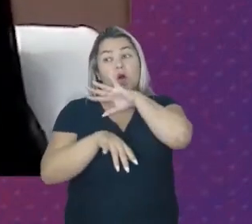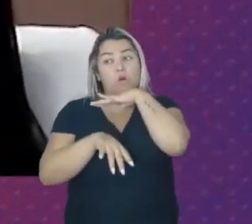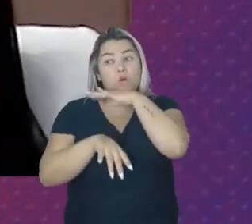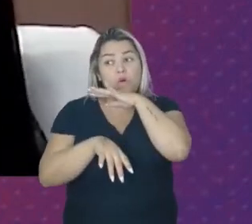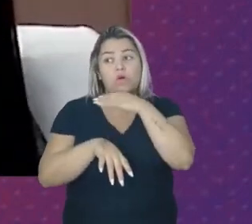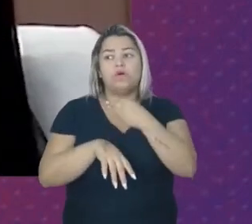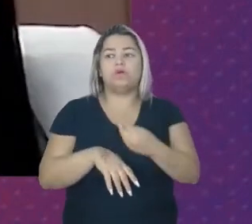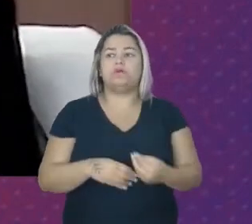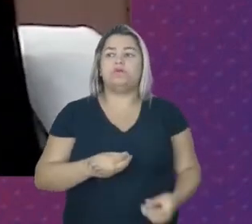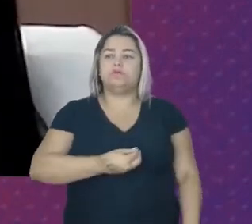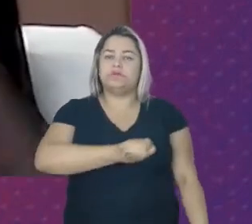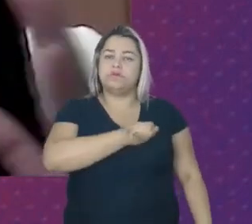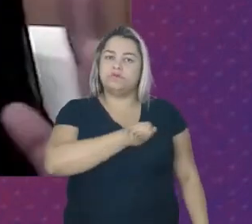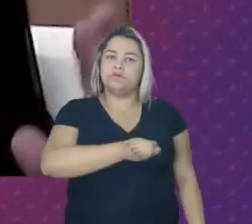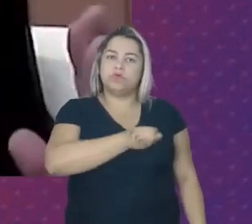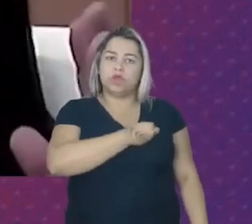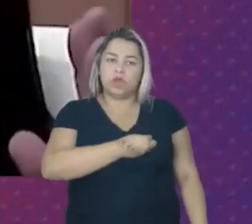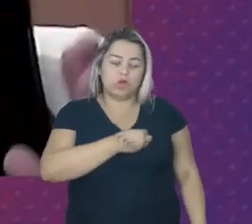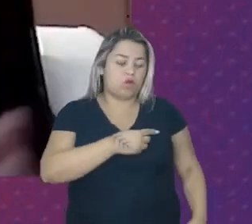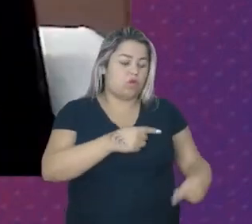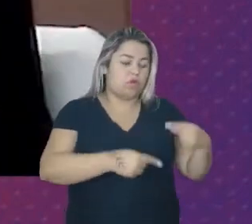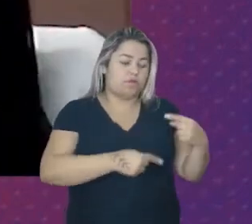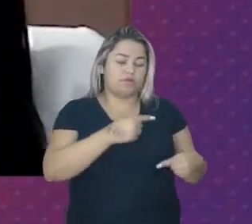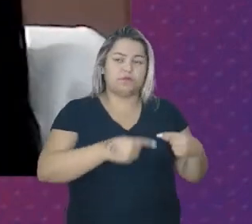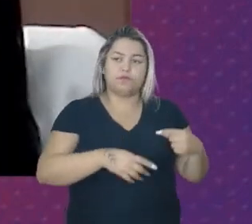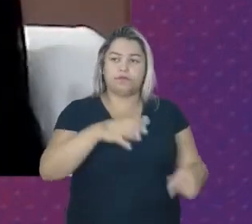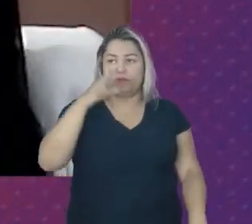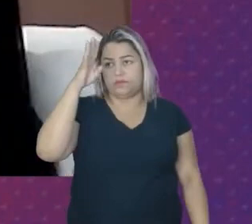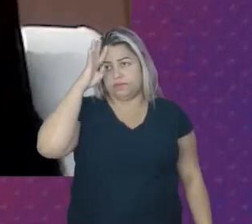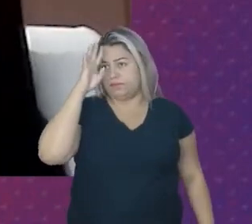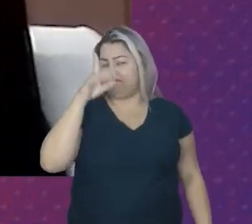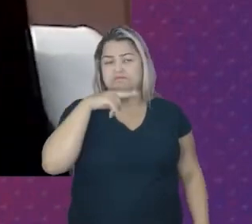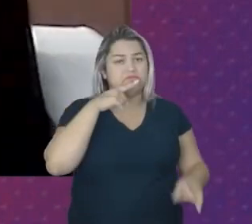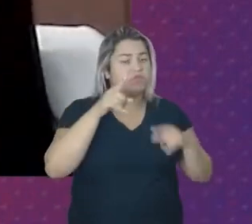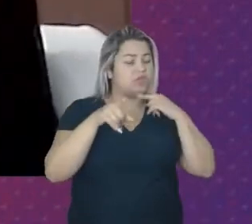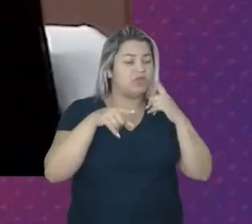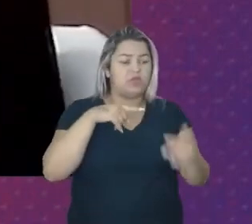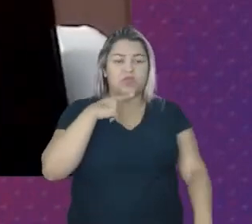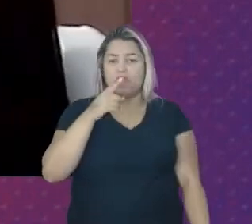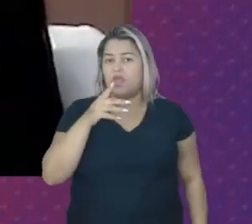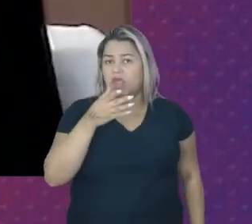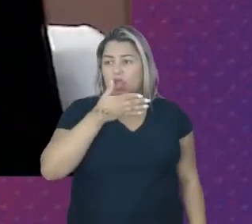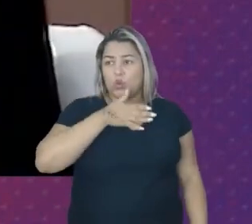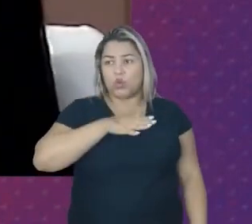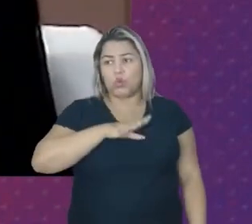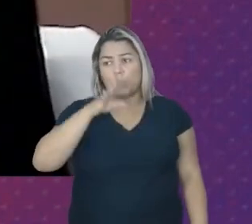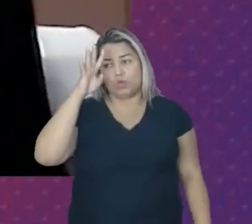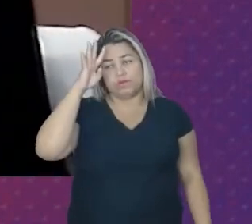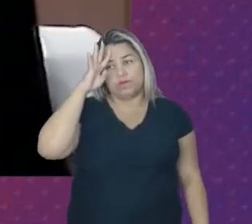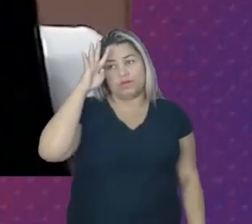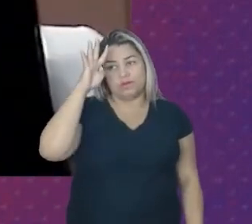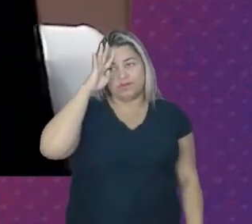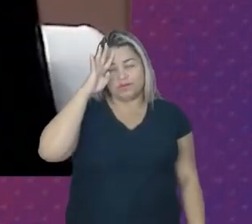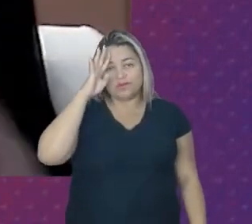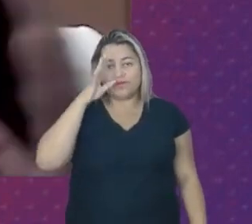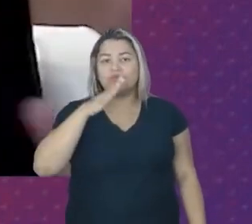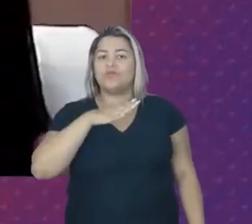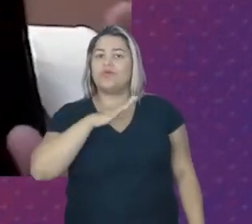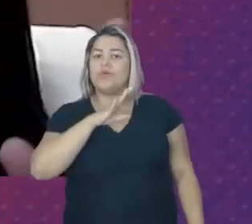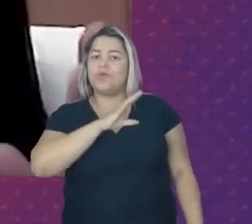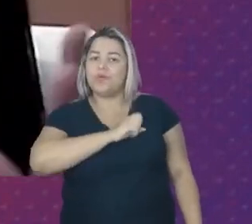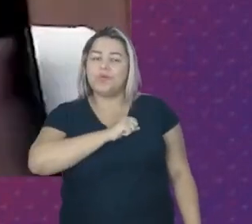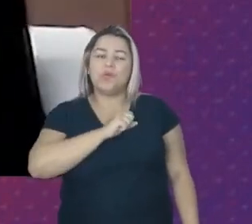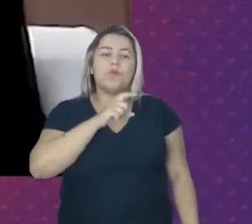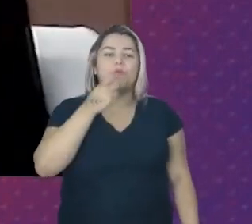político quarta-feira. Você já reparou que ninguém gosta de uma quarta-feira como gosta de uma sexta e